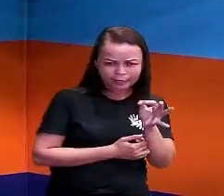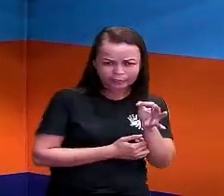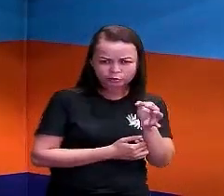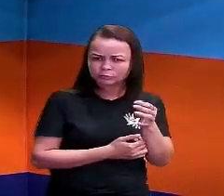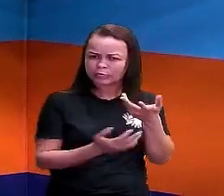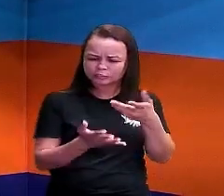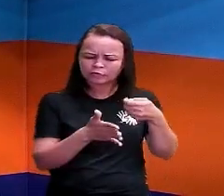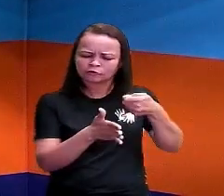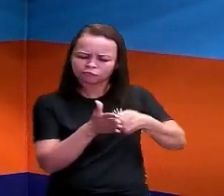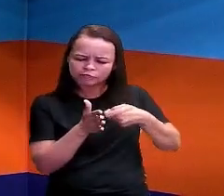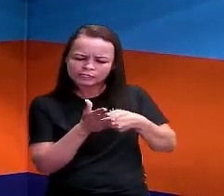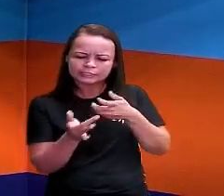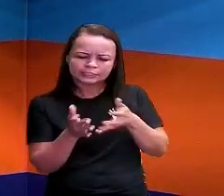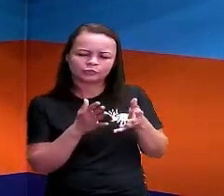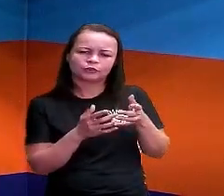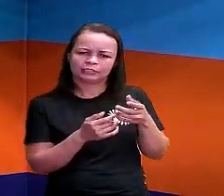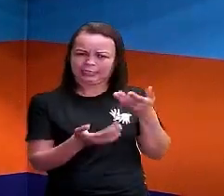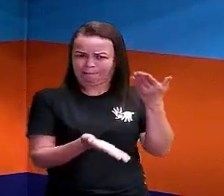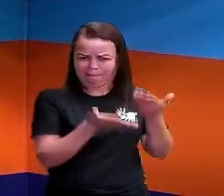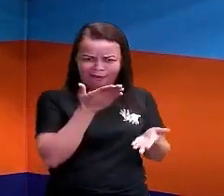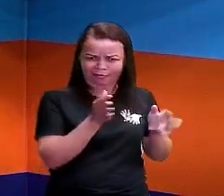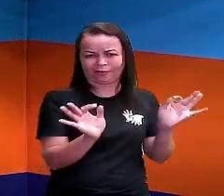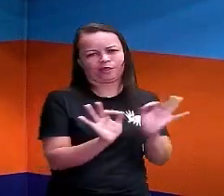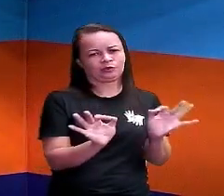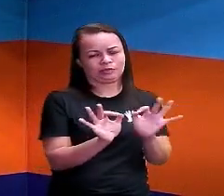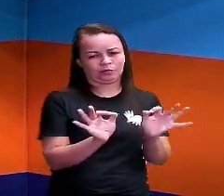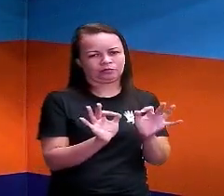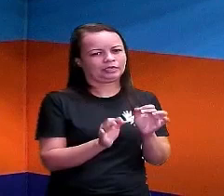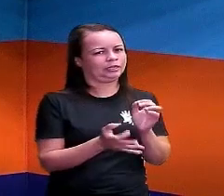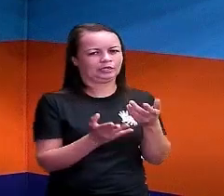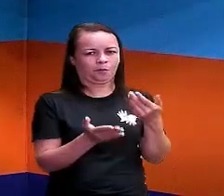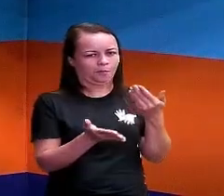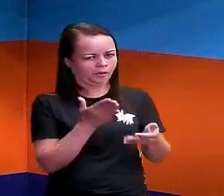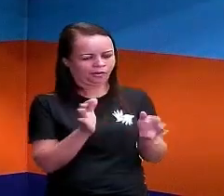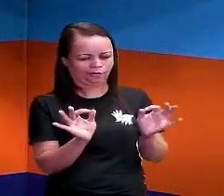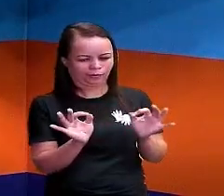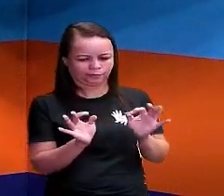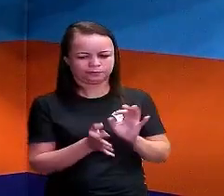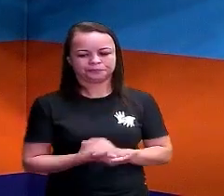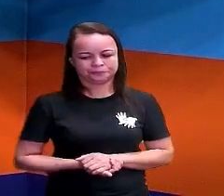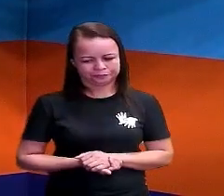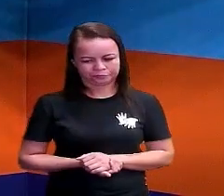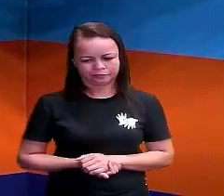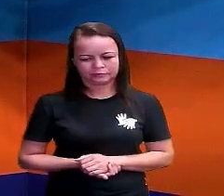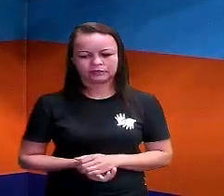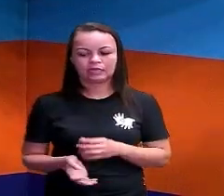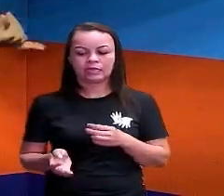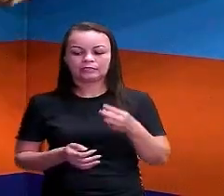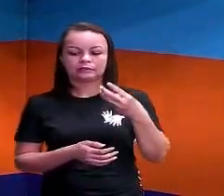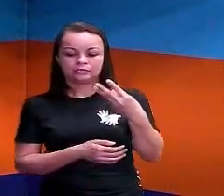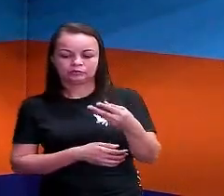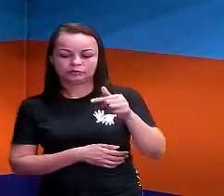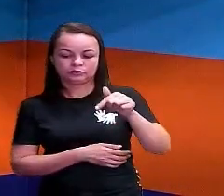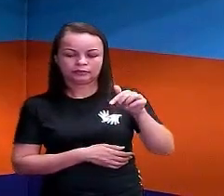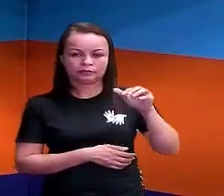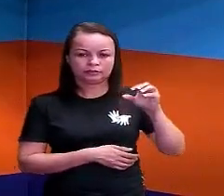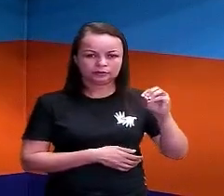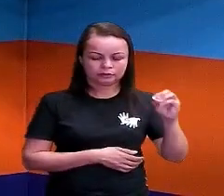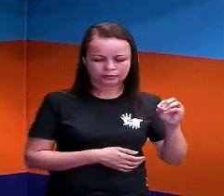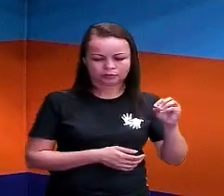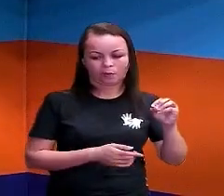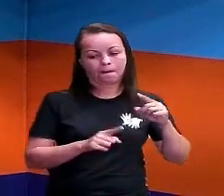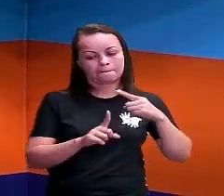convencido que não havia perdido. Ele estava certo, ele não perdeu. Então, ó, 3.770 menos